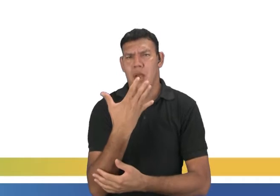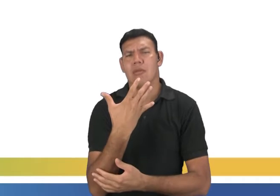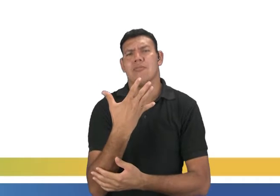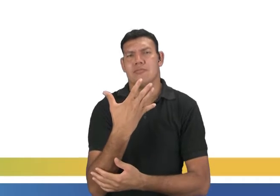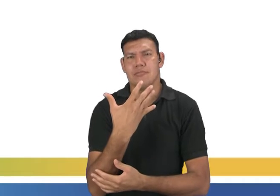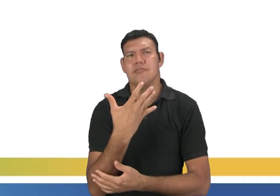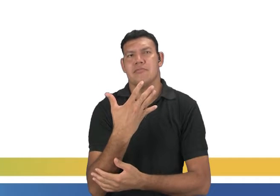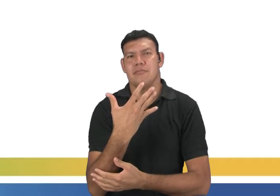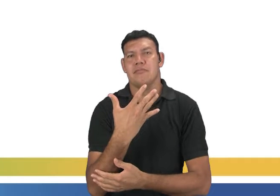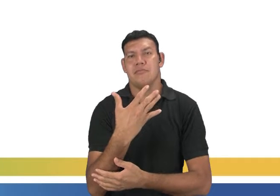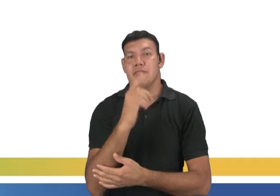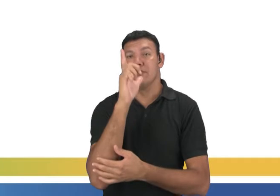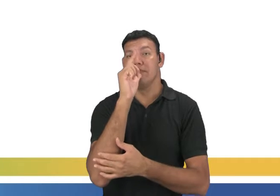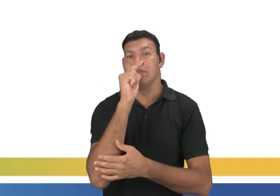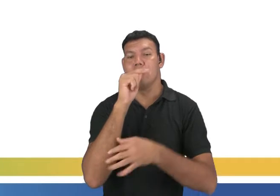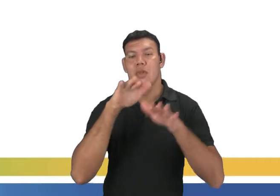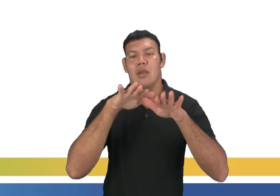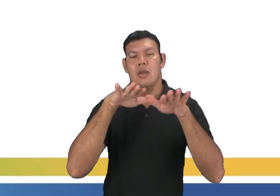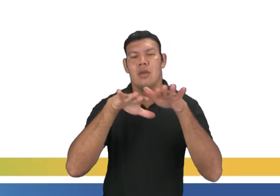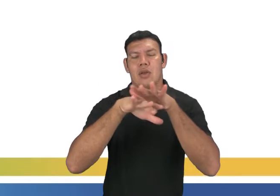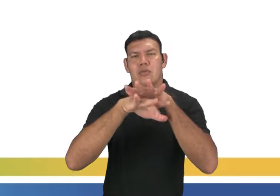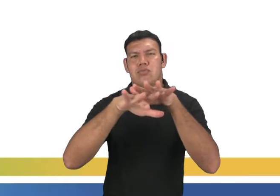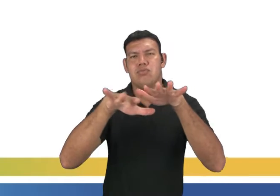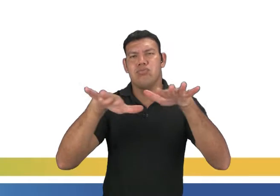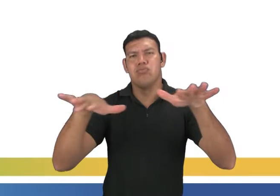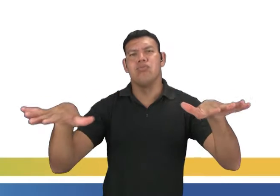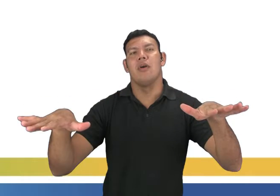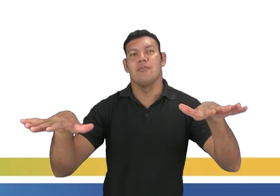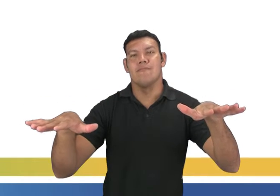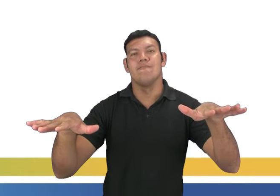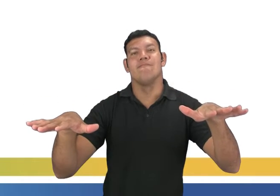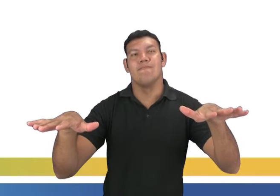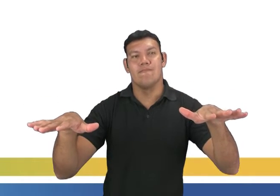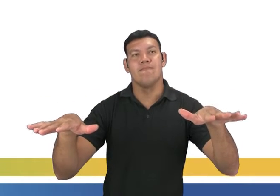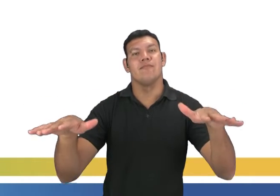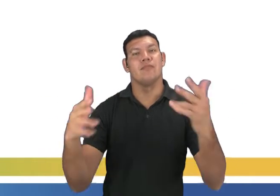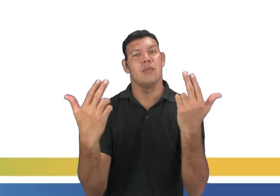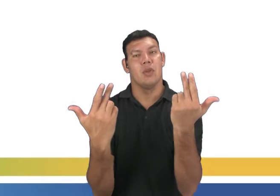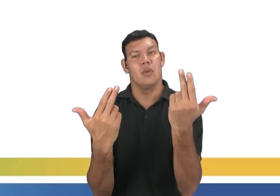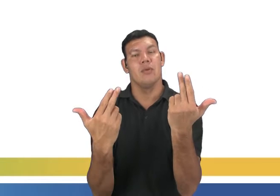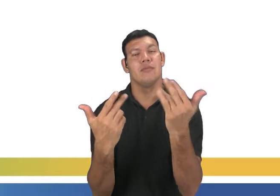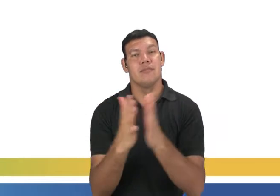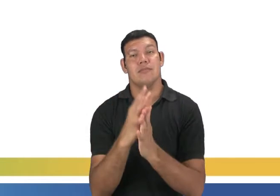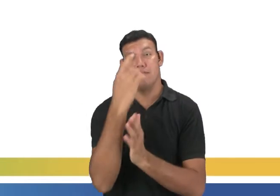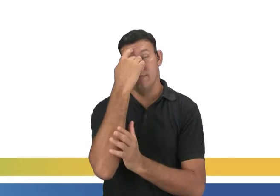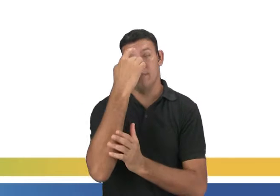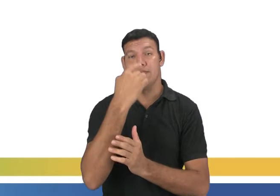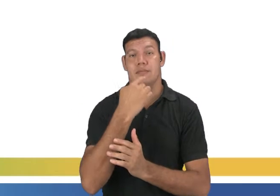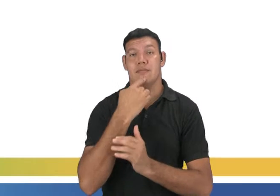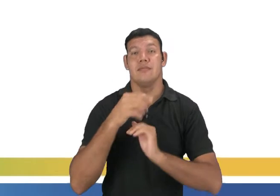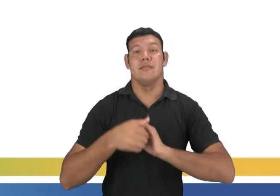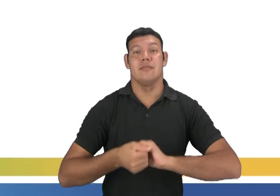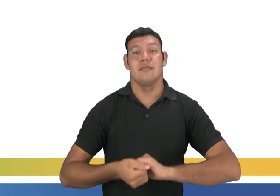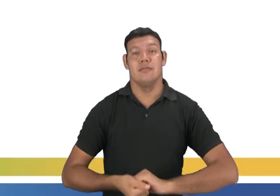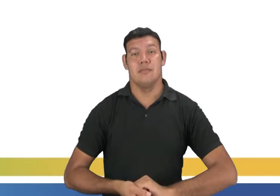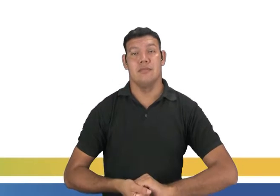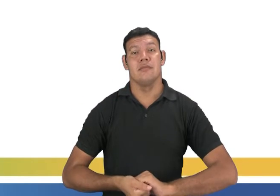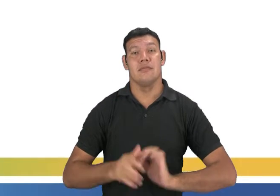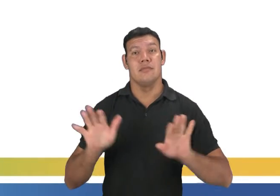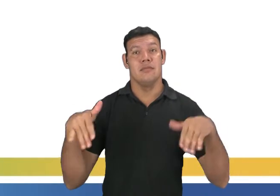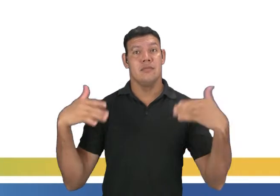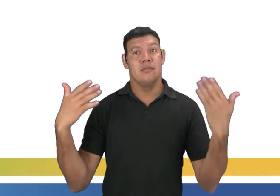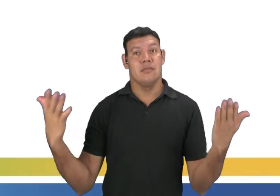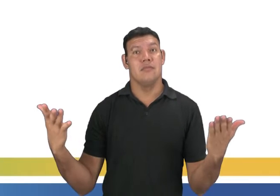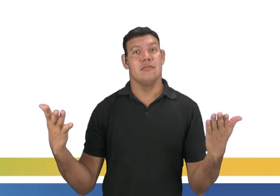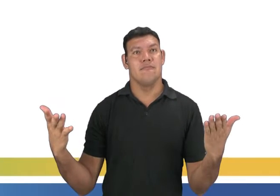estão produzindo a mesma imagem que está ali dos objetos, que no caso seriam as árvores. Então, nesse